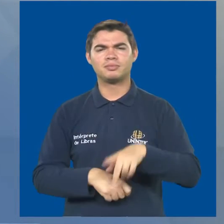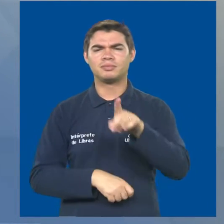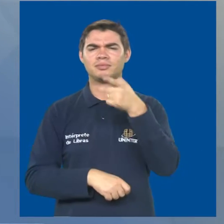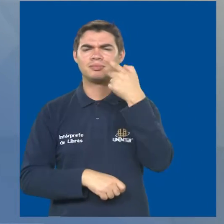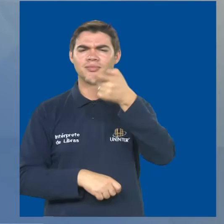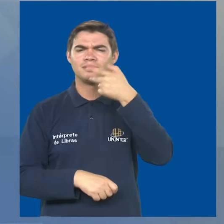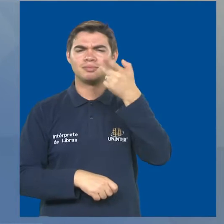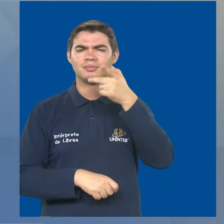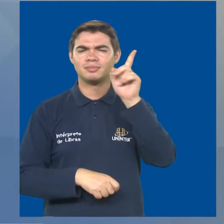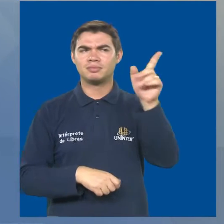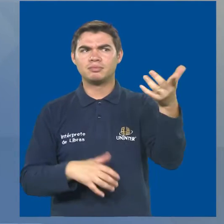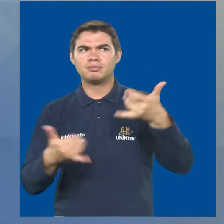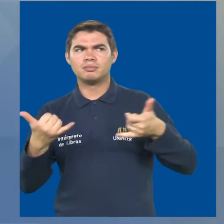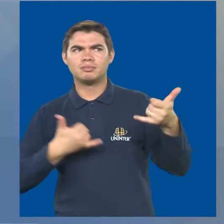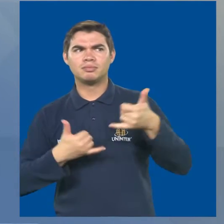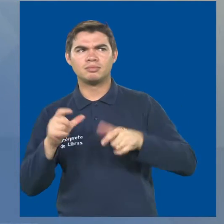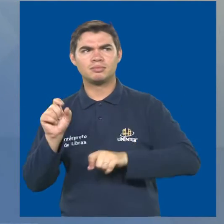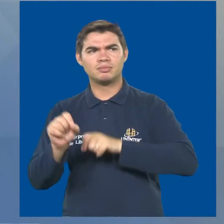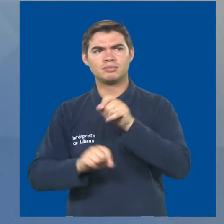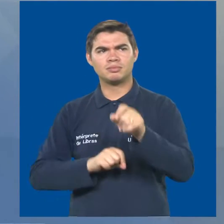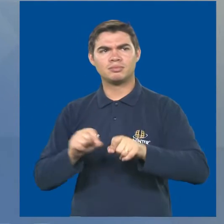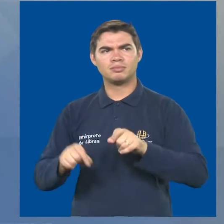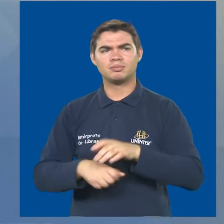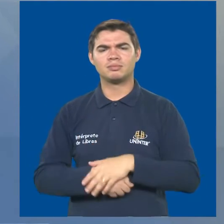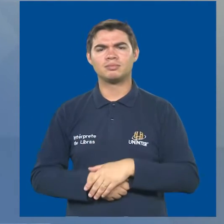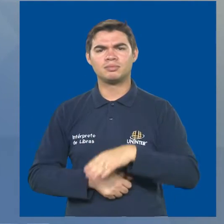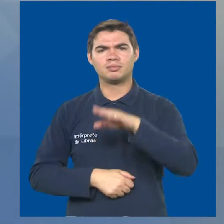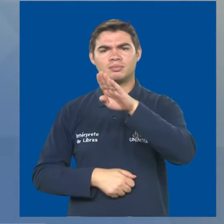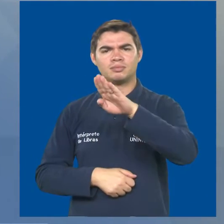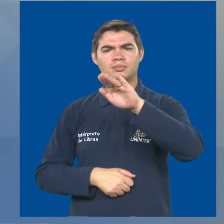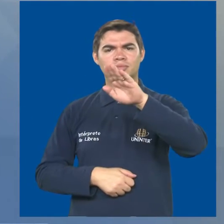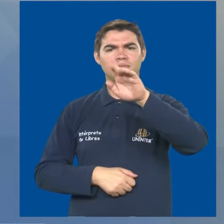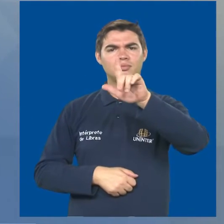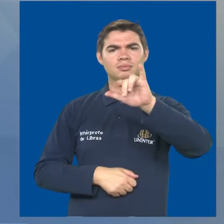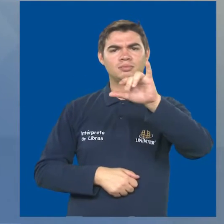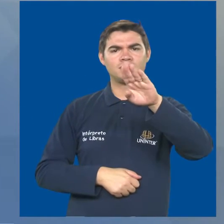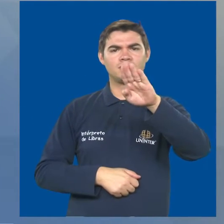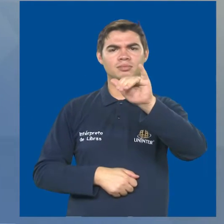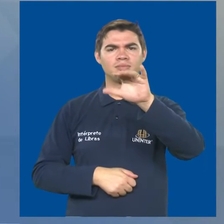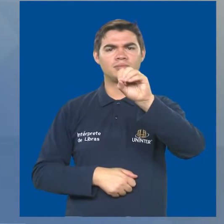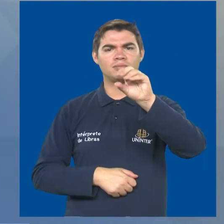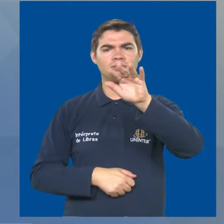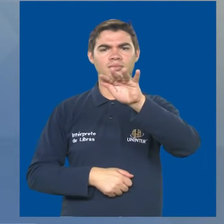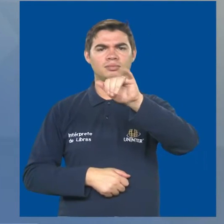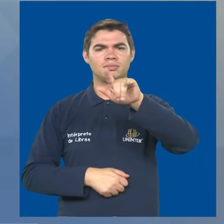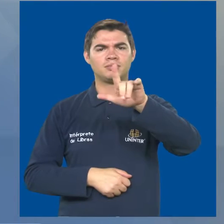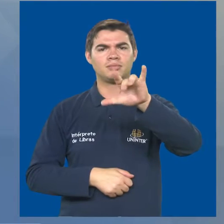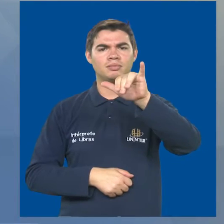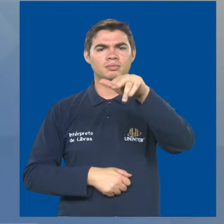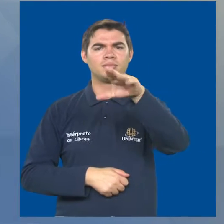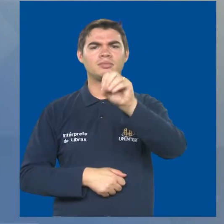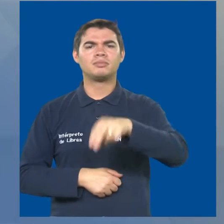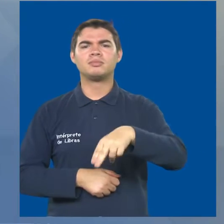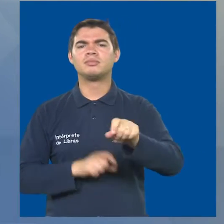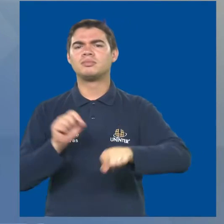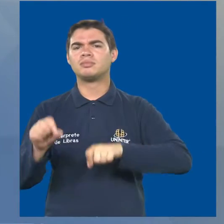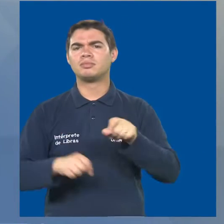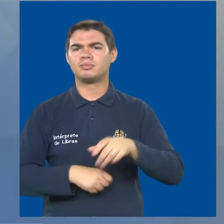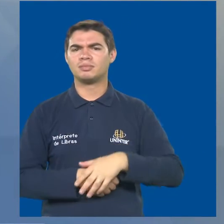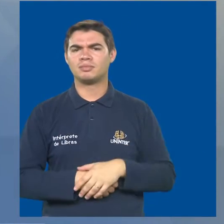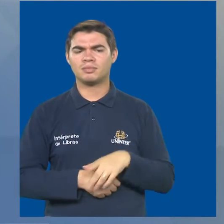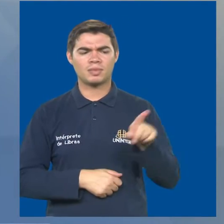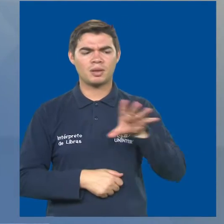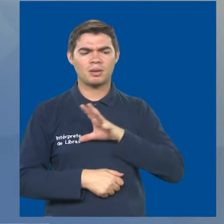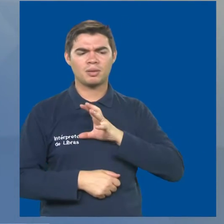em bibliófilo o bibliófilo é aquela pessoa que tem uma paixão